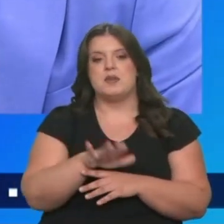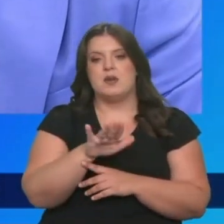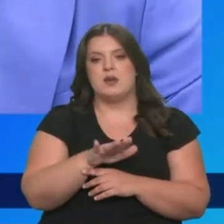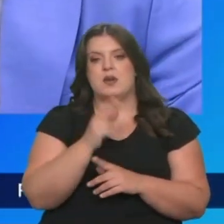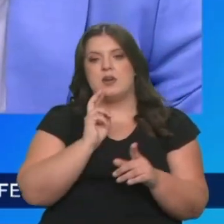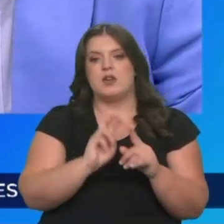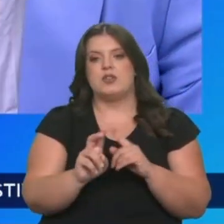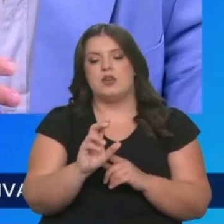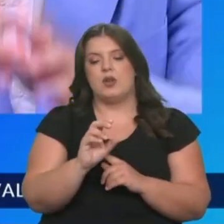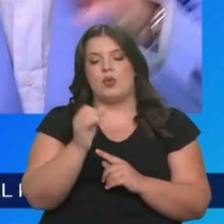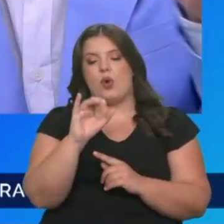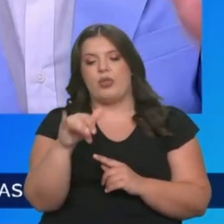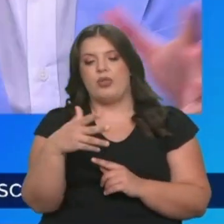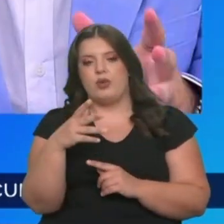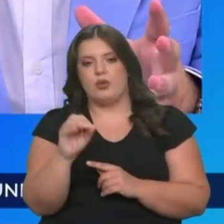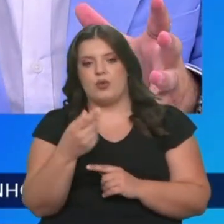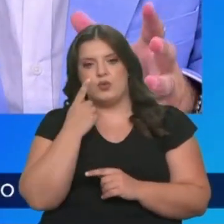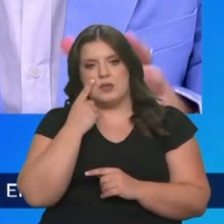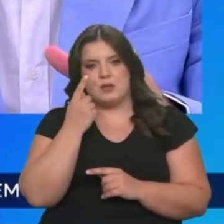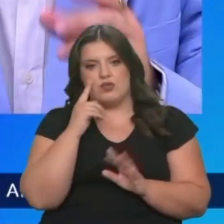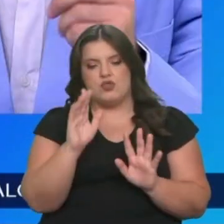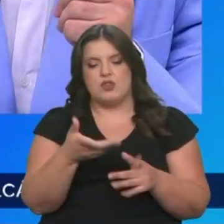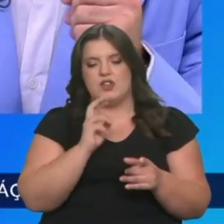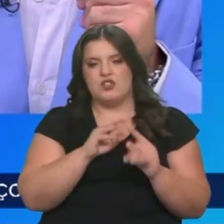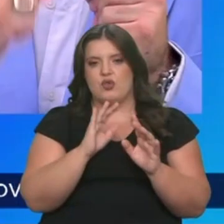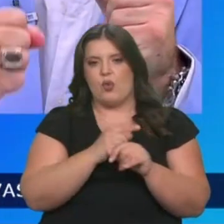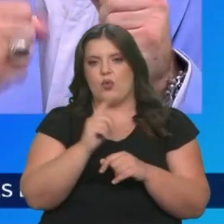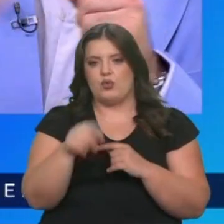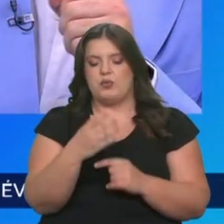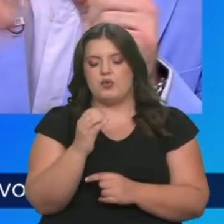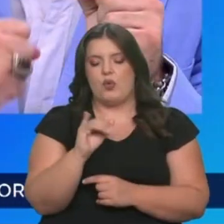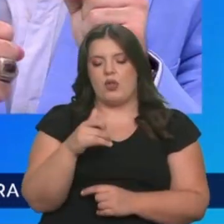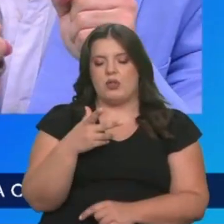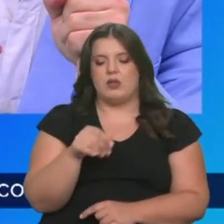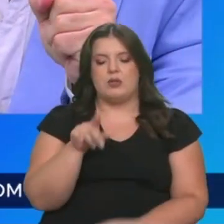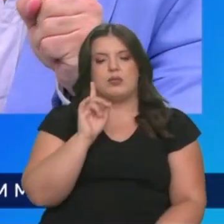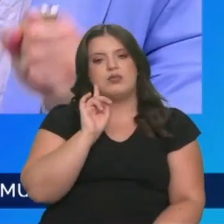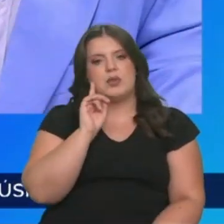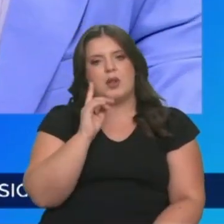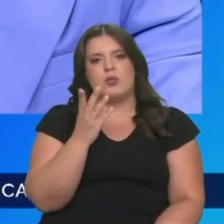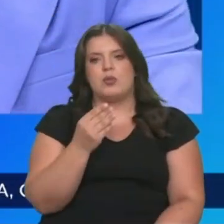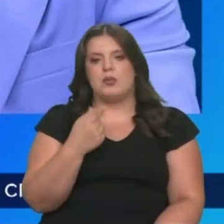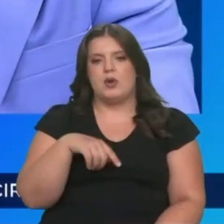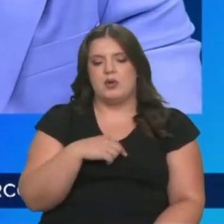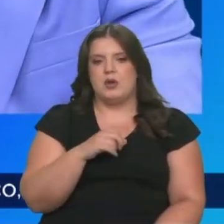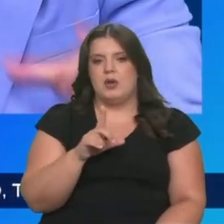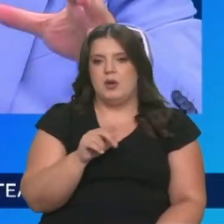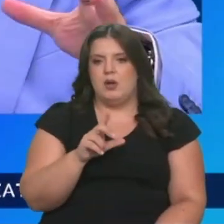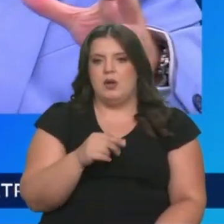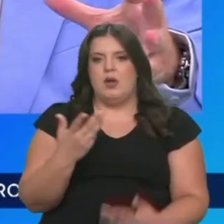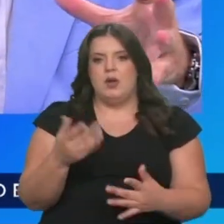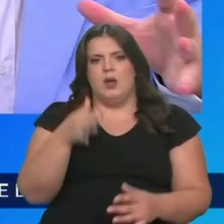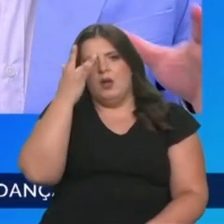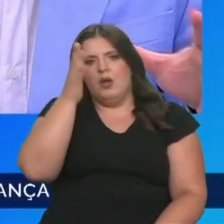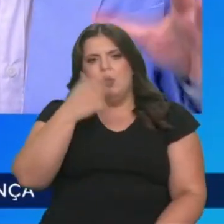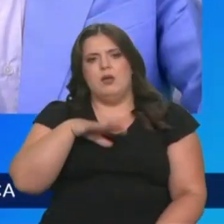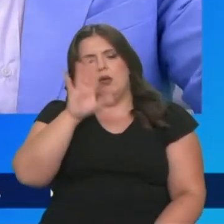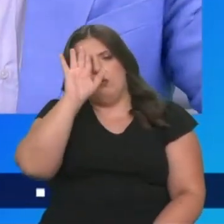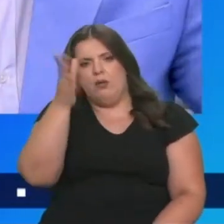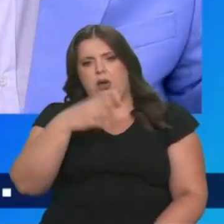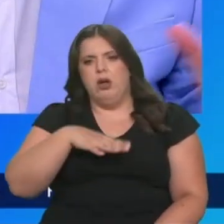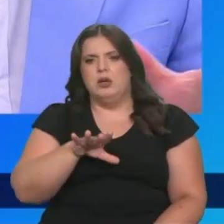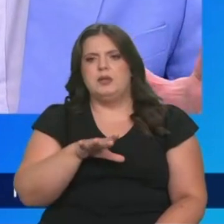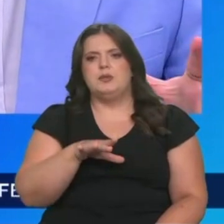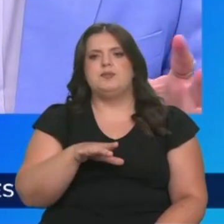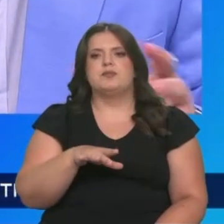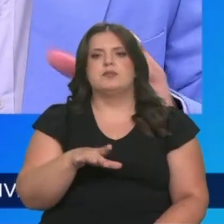do óptico. Nós já conhecemos em outras energias, mas no óptico também é muito importante para nós. Ora, imagina que eu quero saber qual é a